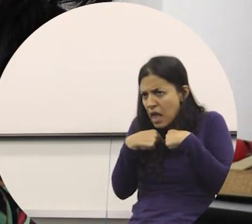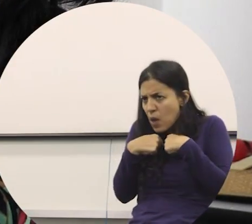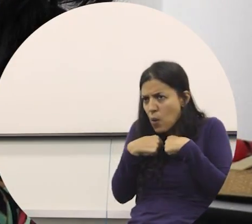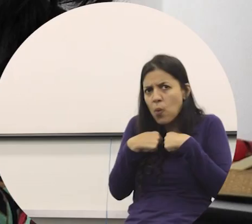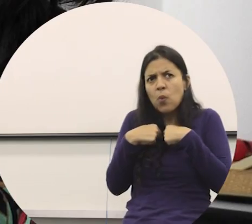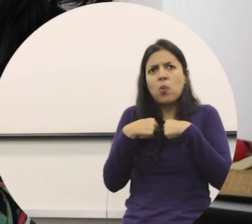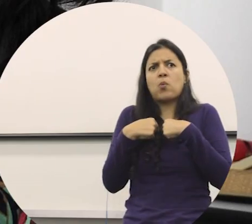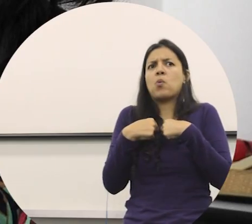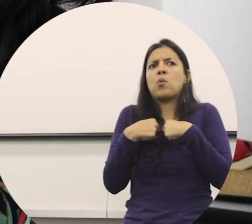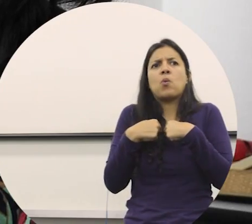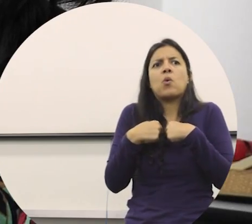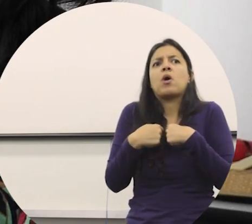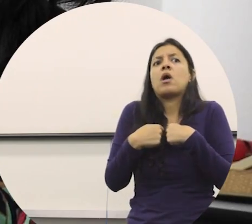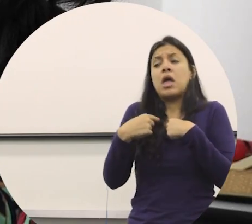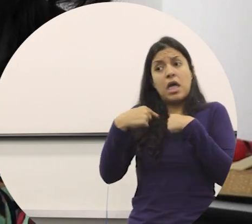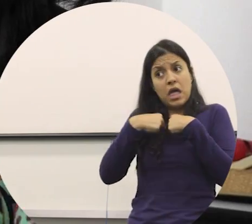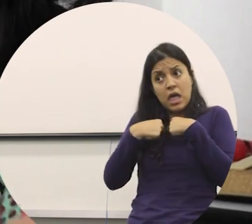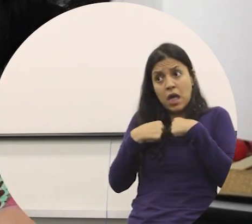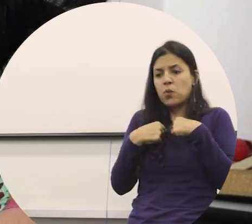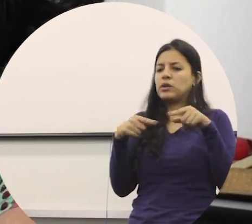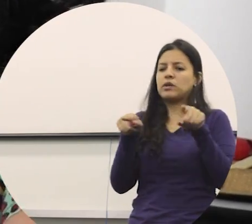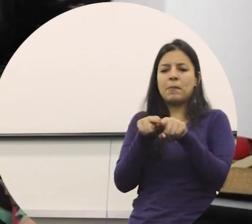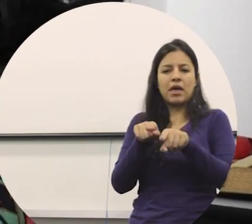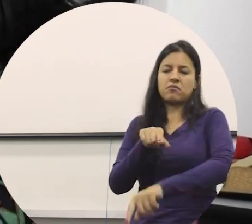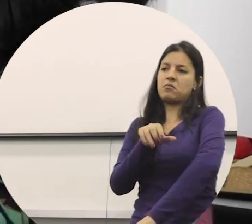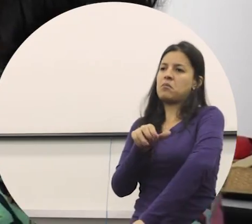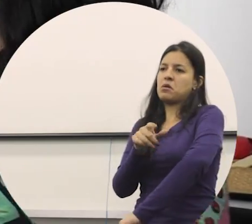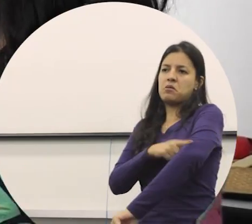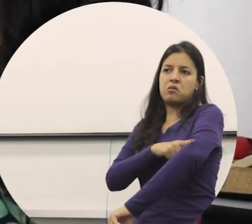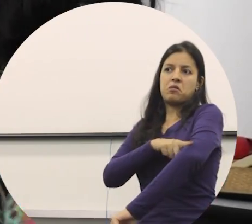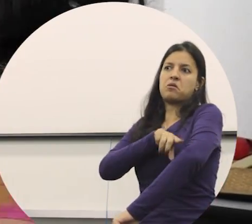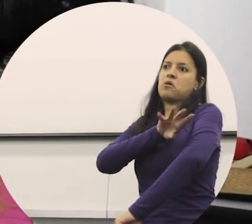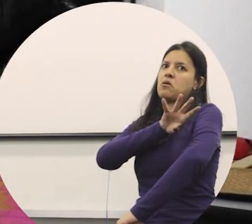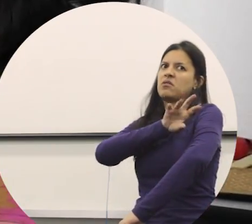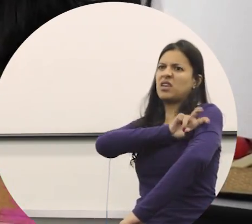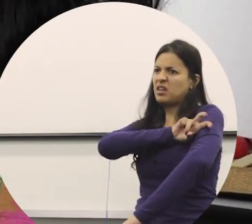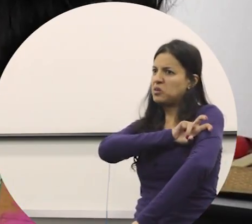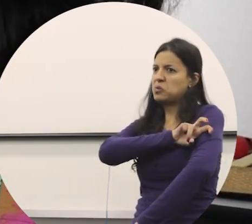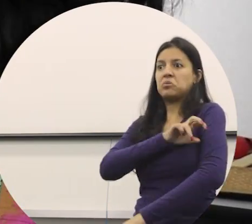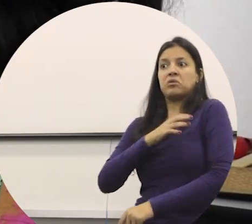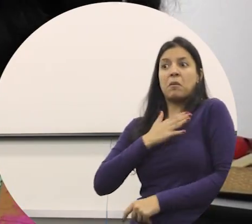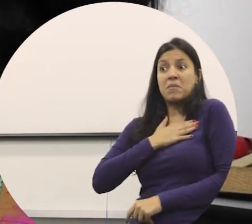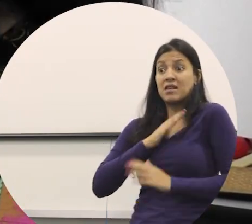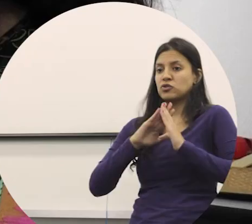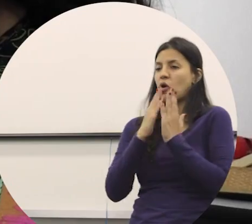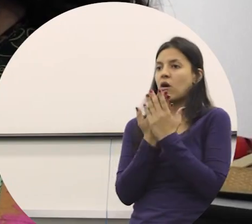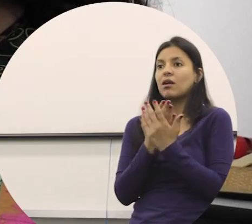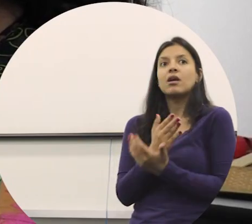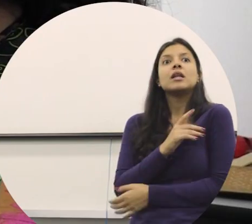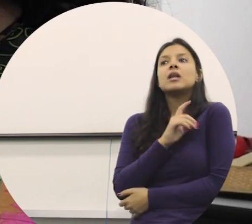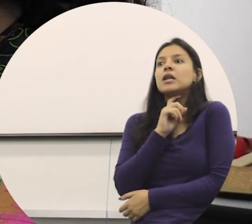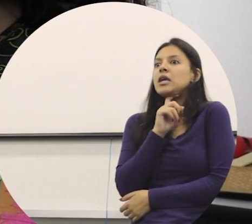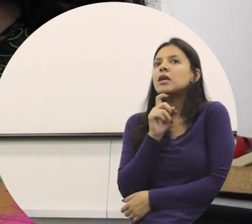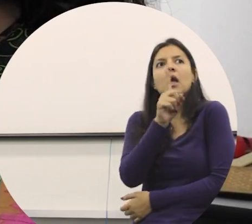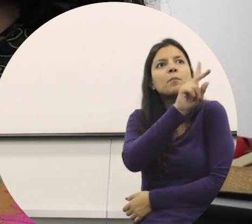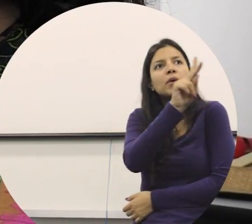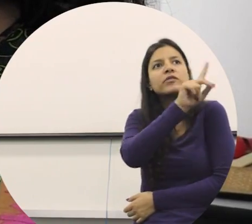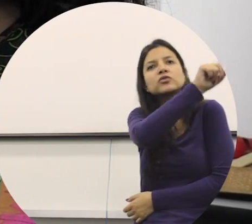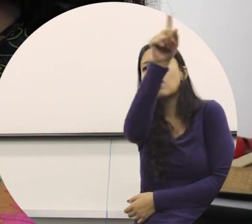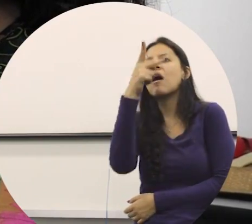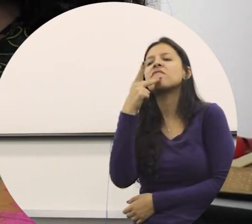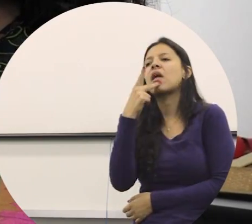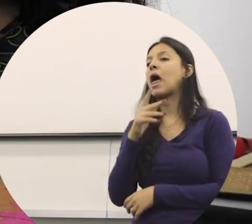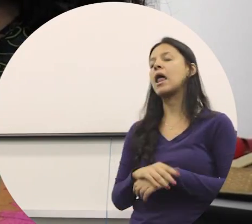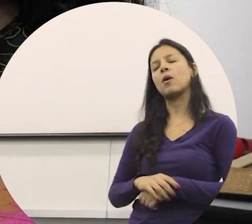eu e nenhuma das minhas colegas de fundo da minha escola de educação infantil temos algum discurso referente a uma